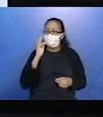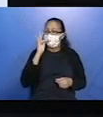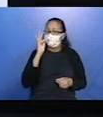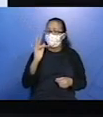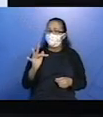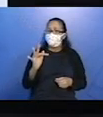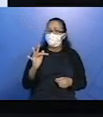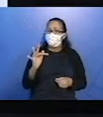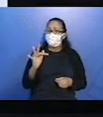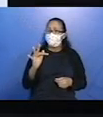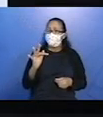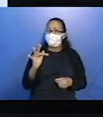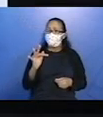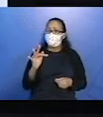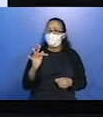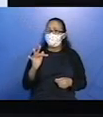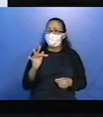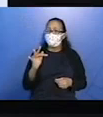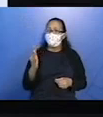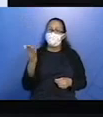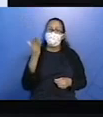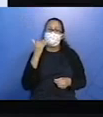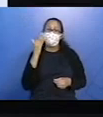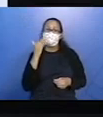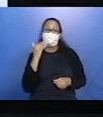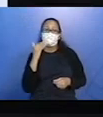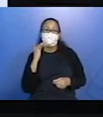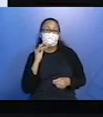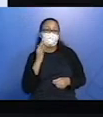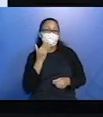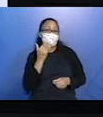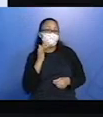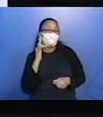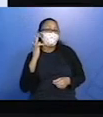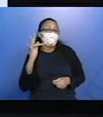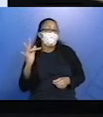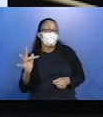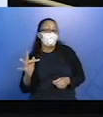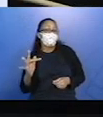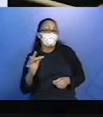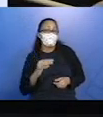futuro, ele comerá. Olha o acento.